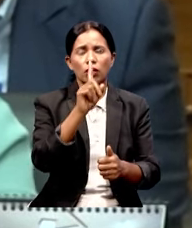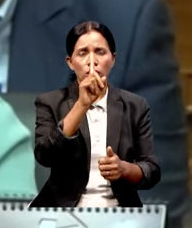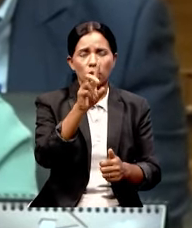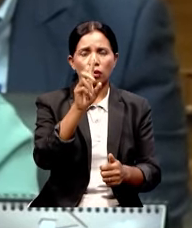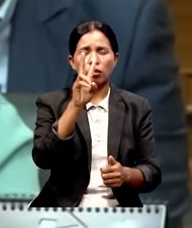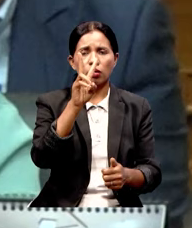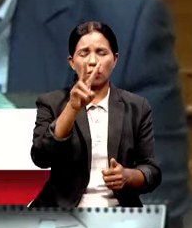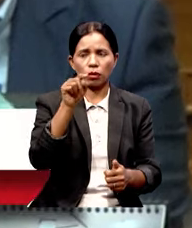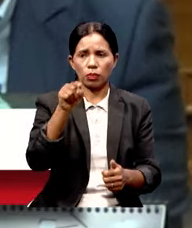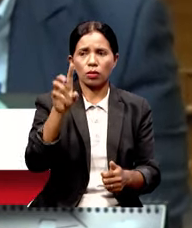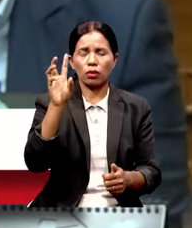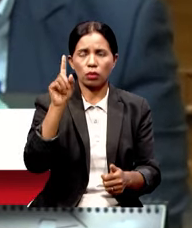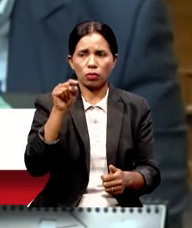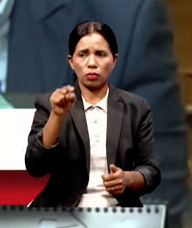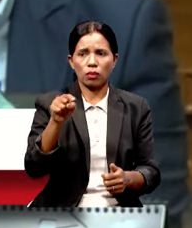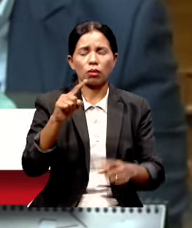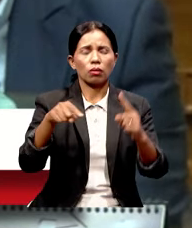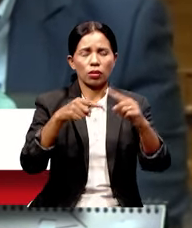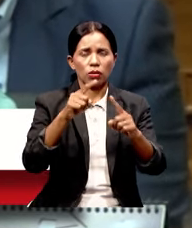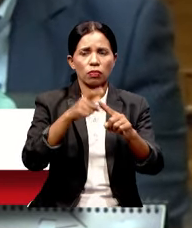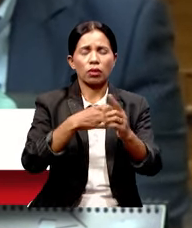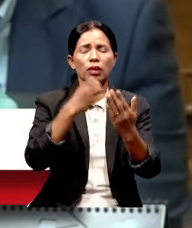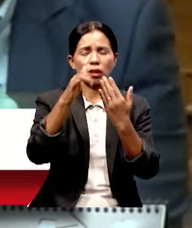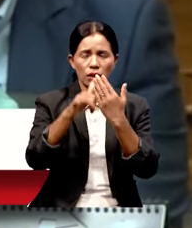2.1, o enhira, ou seja, janeiro to junho,